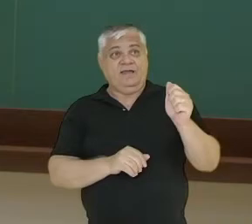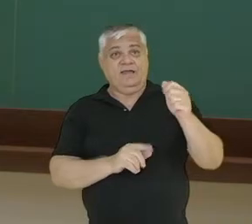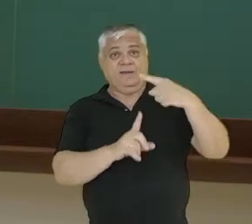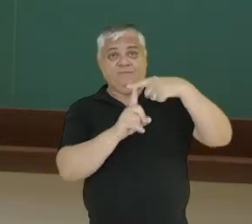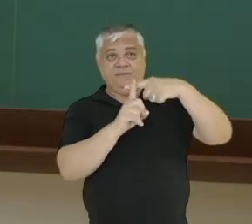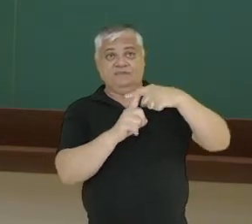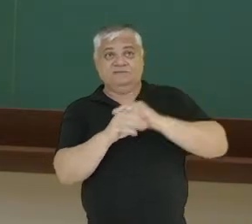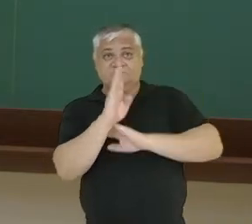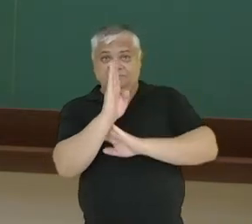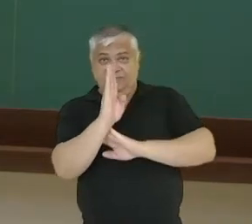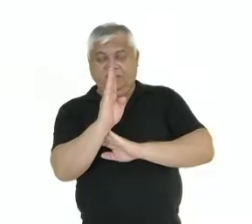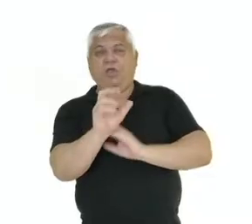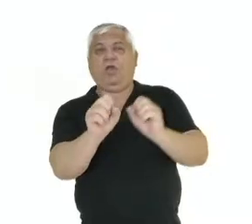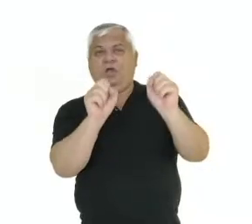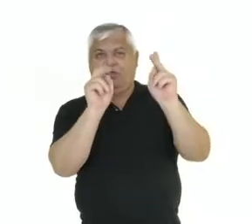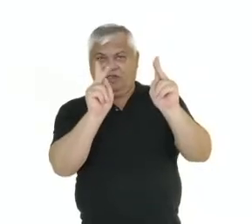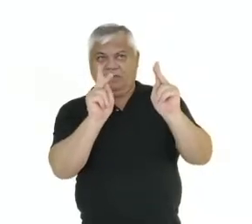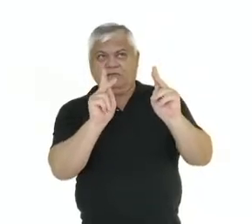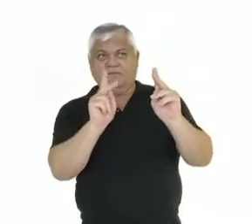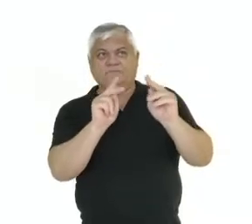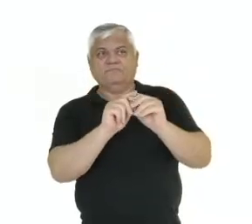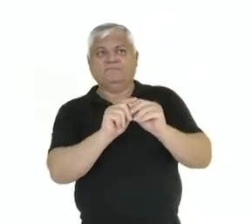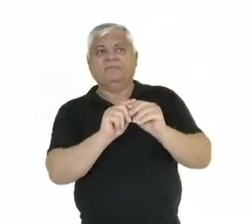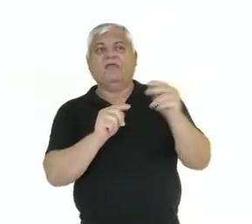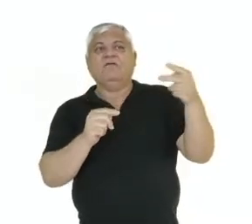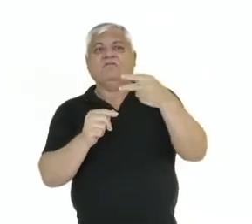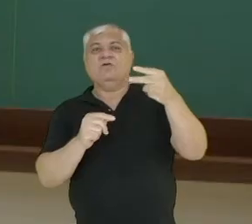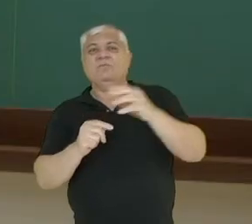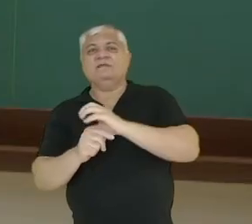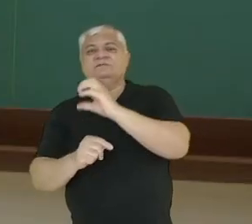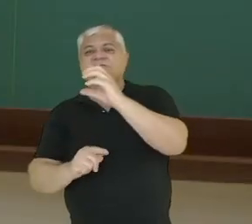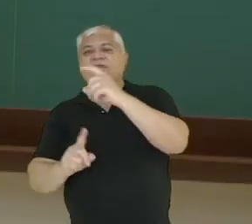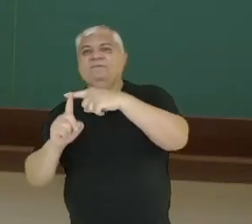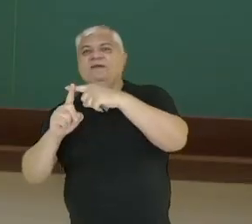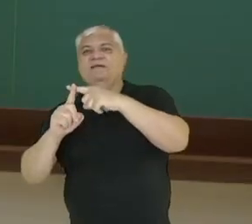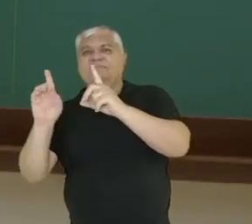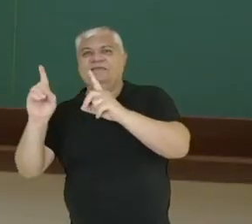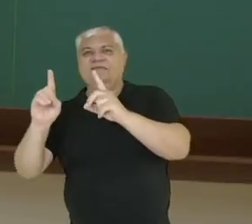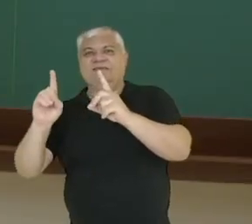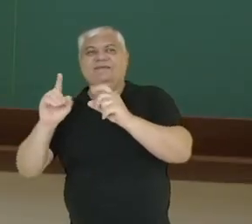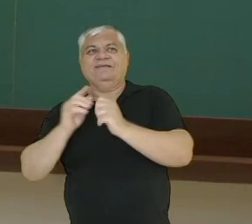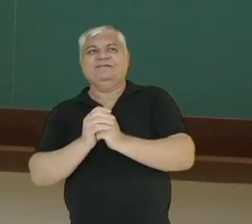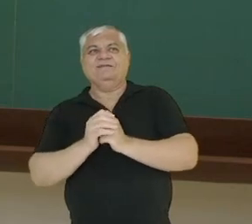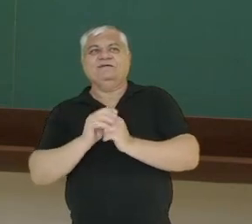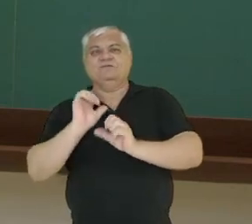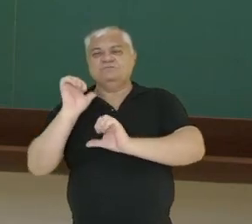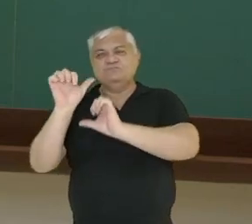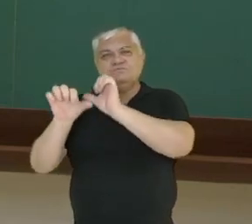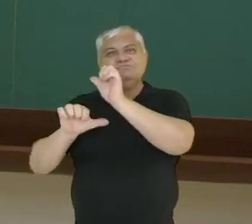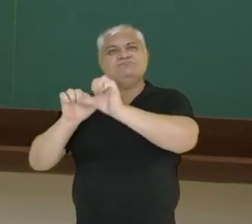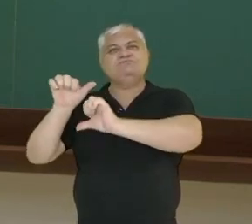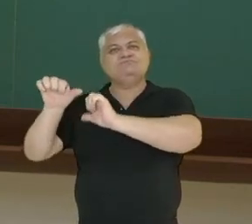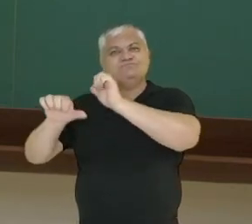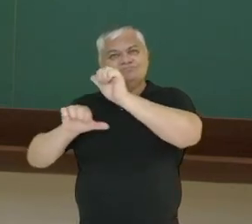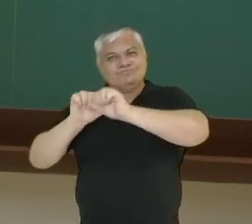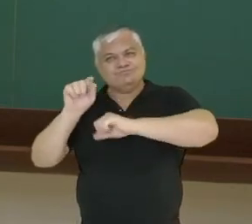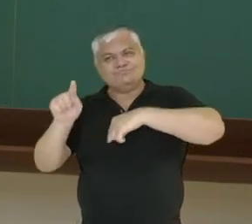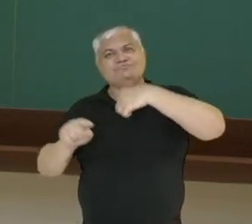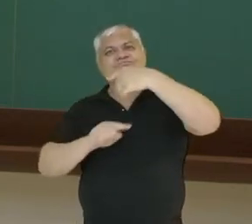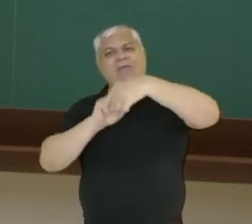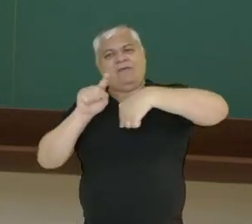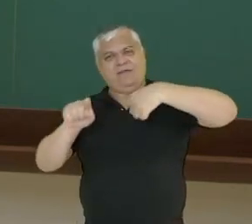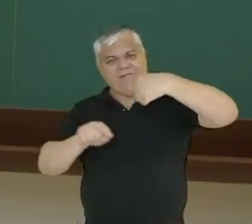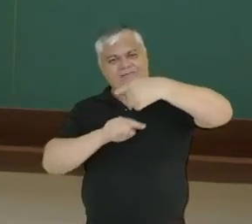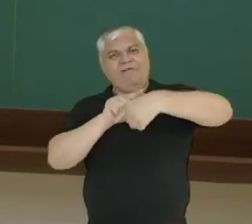esses dois compostos reagindo para formar esses dois, e a reação química também volta no